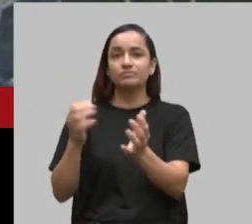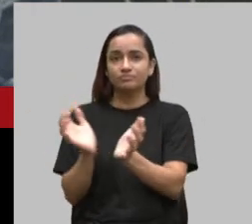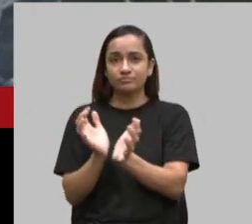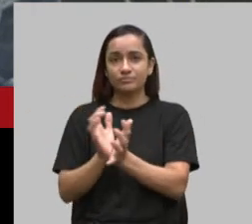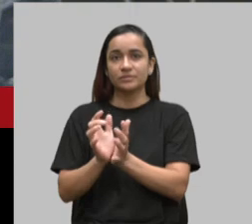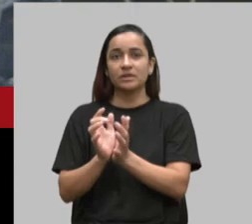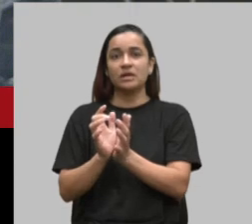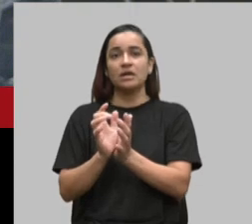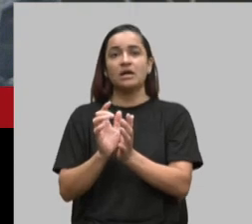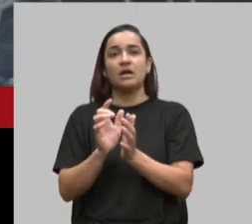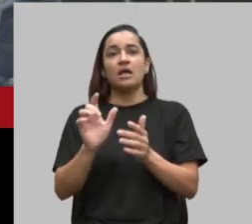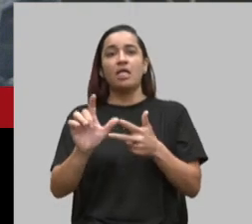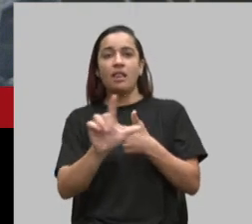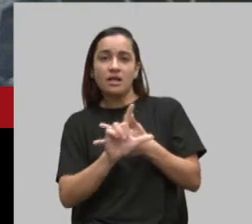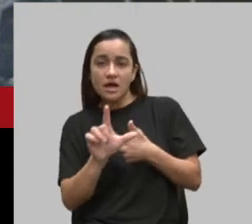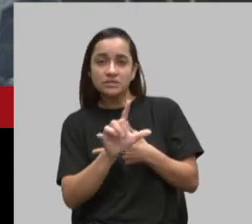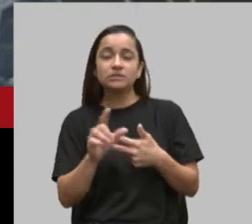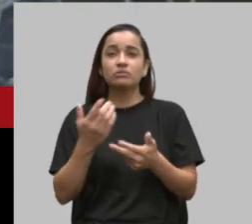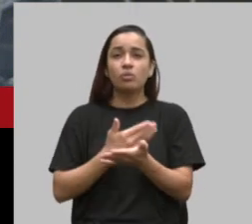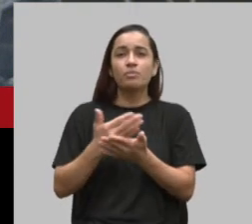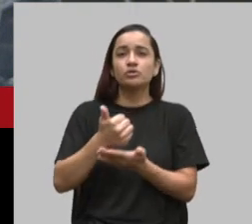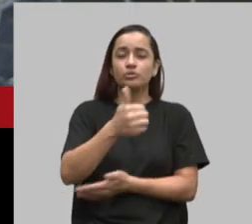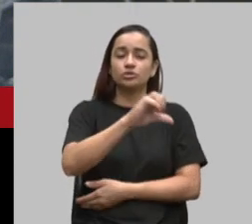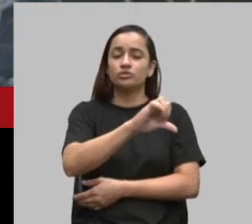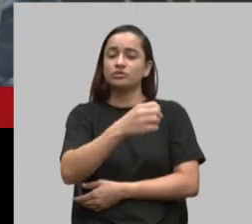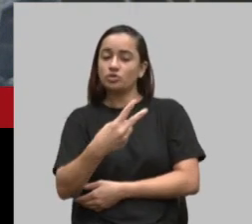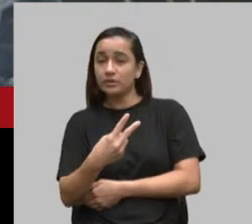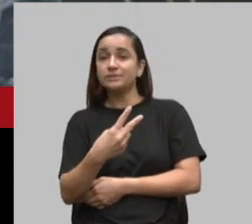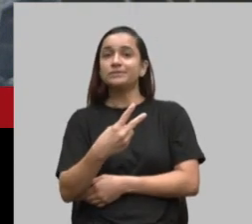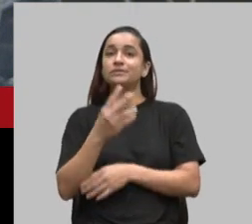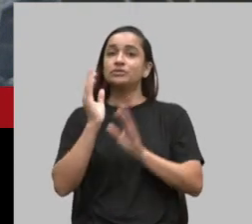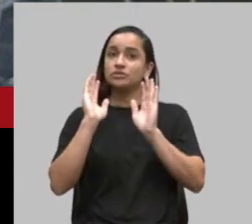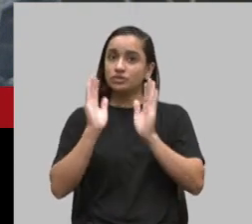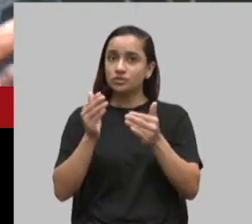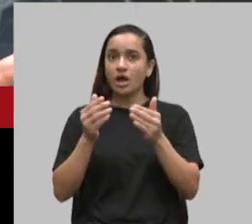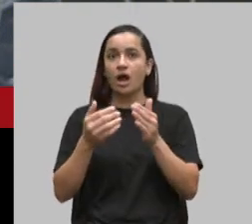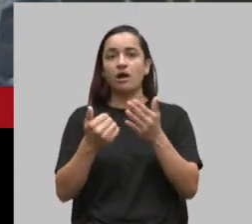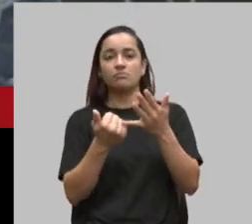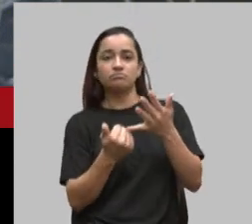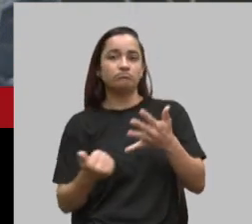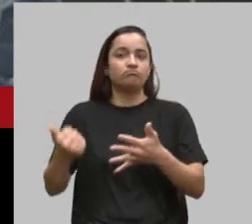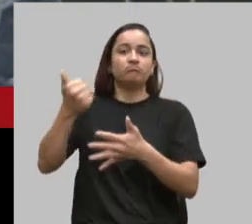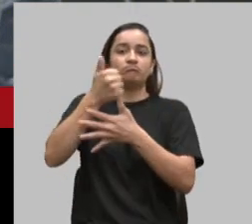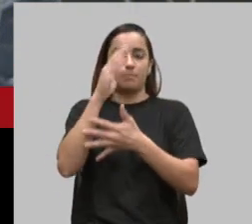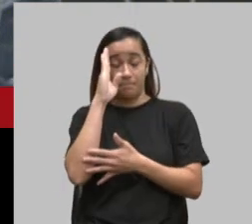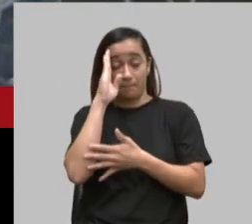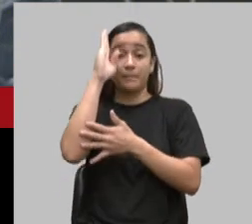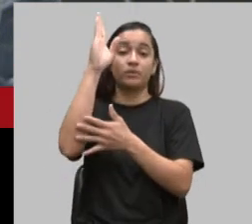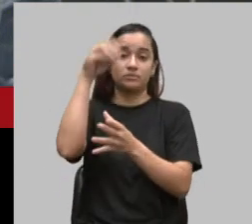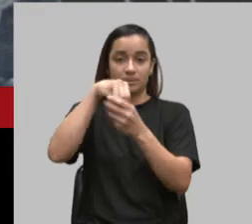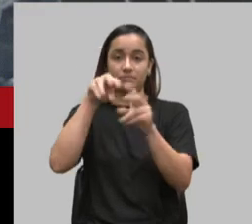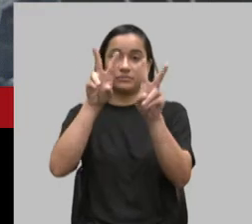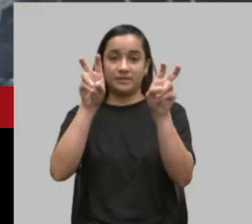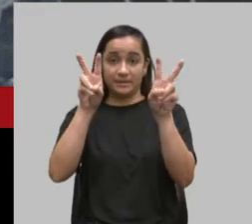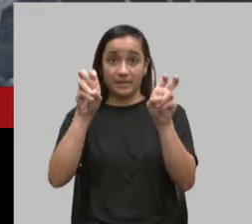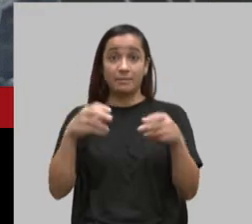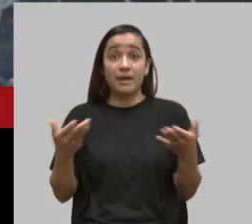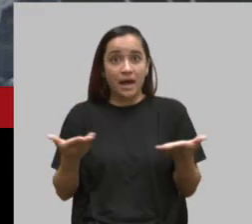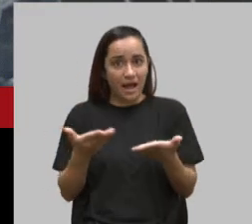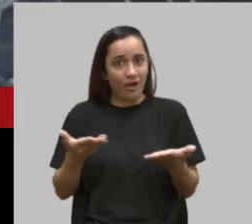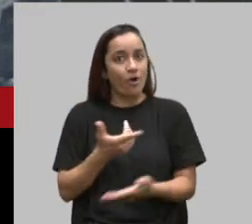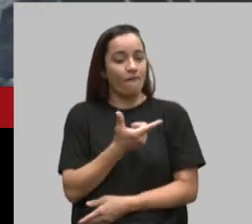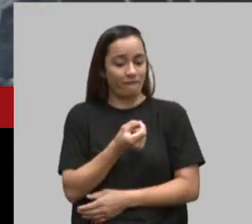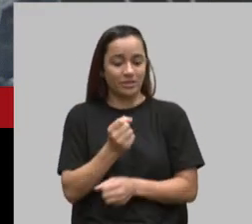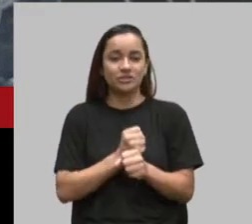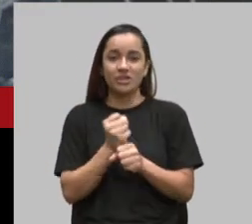1992 que vem sendo eh um pioneiro nesse tema e agora o Parlamento eh 20 anos não é isso